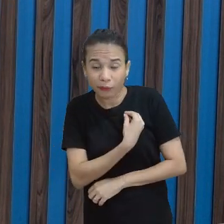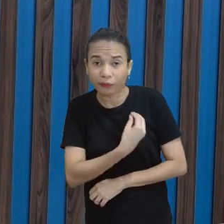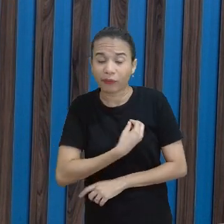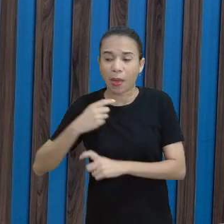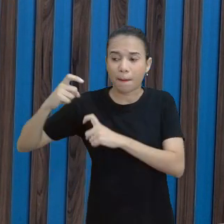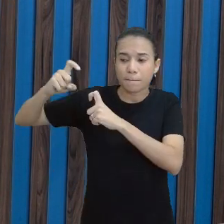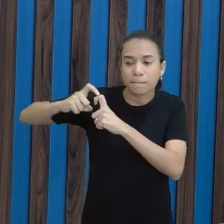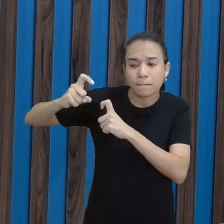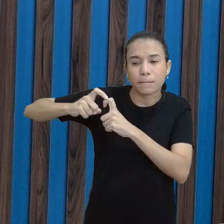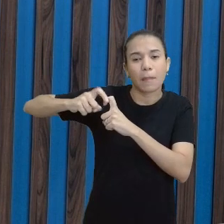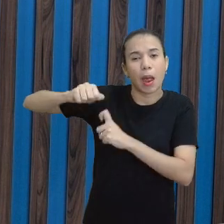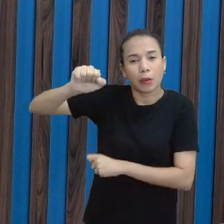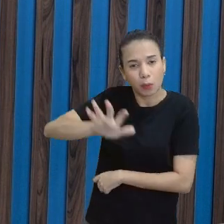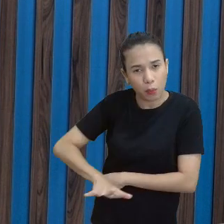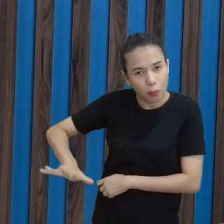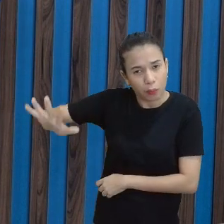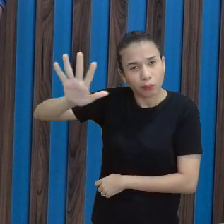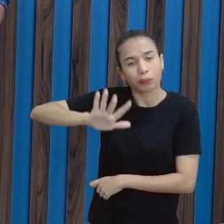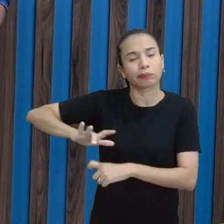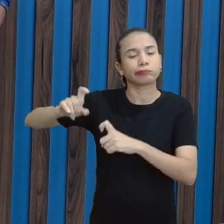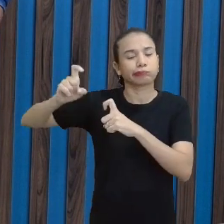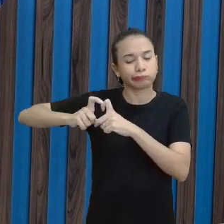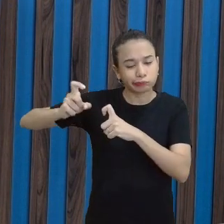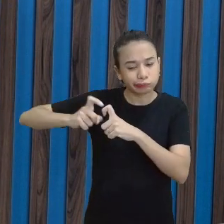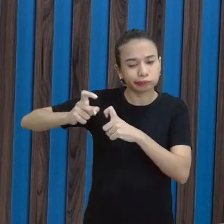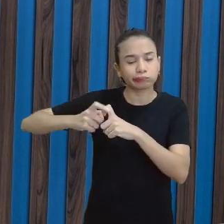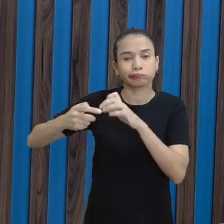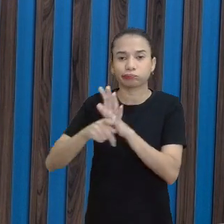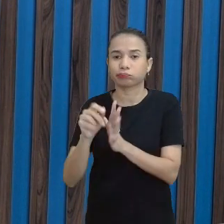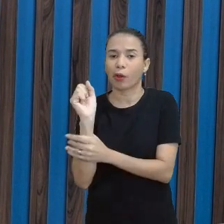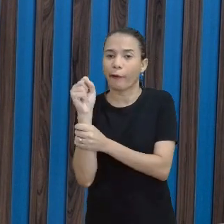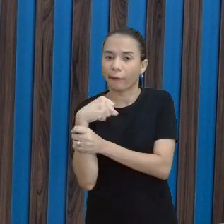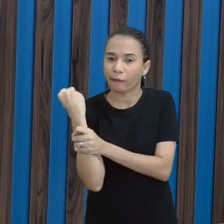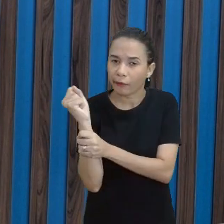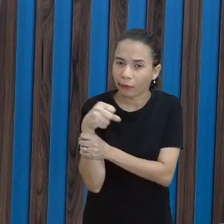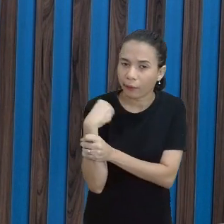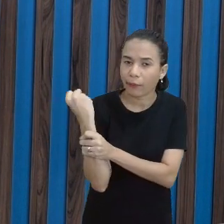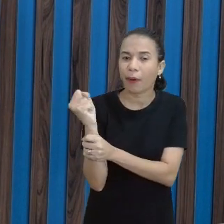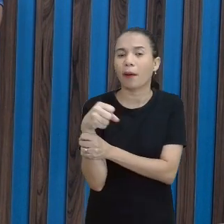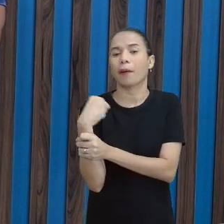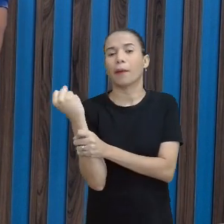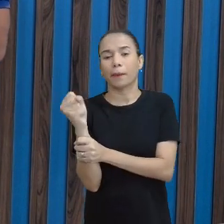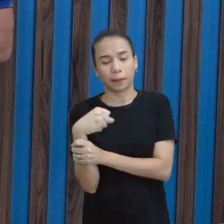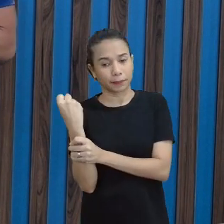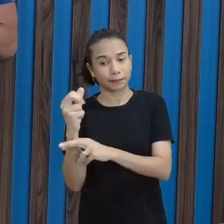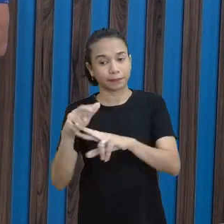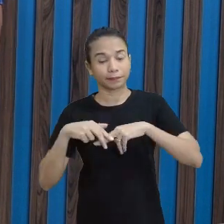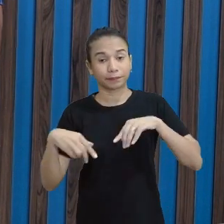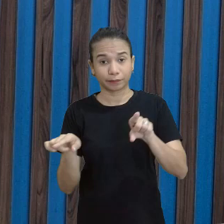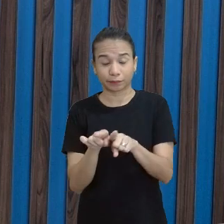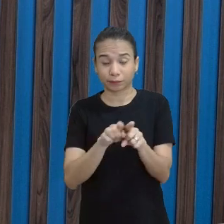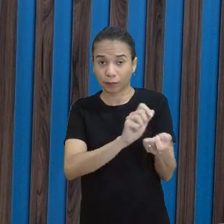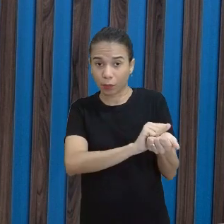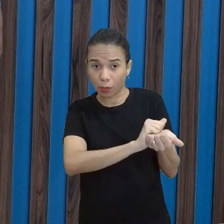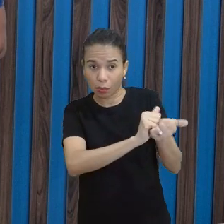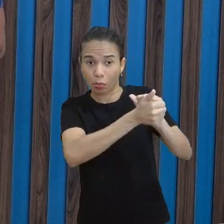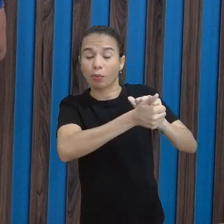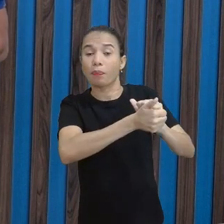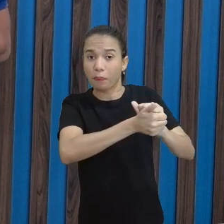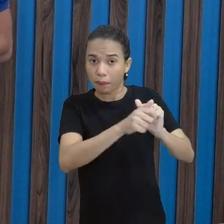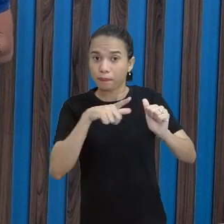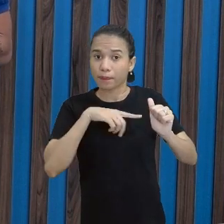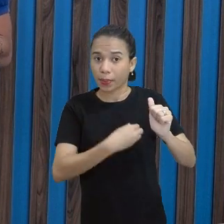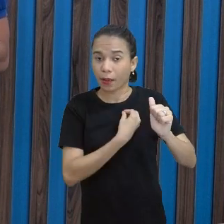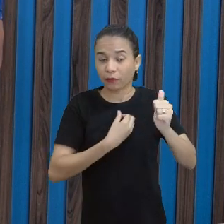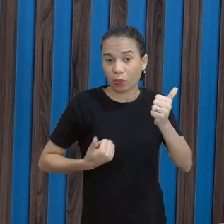dos médicos, né, do processo de fisioterapia, e aí o esporte ele vinha